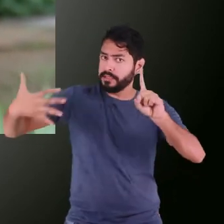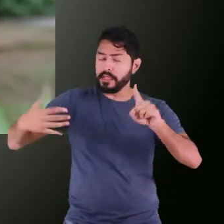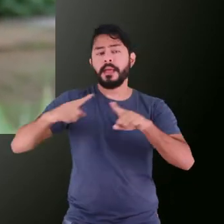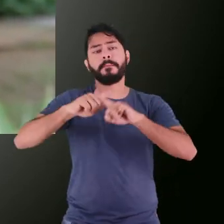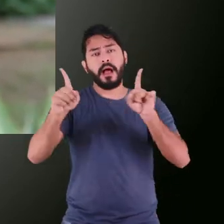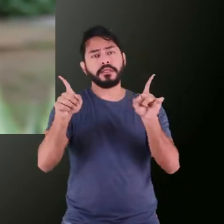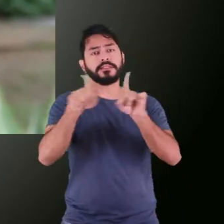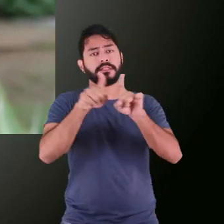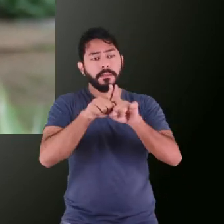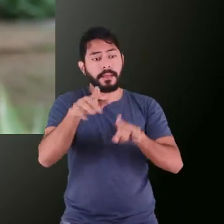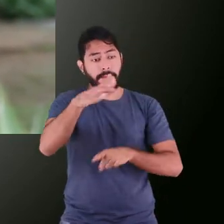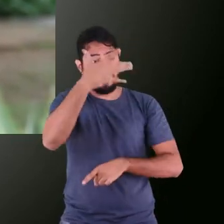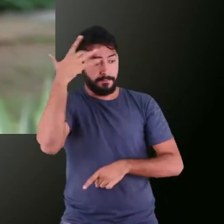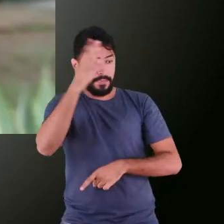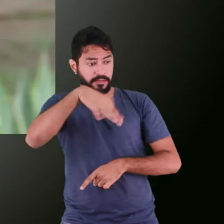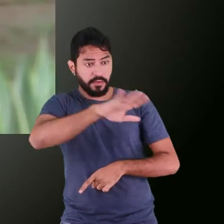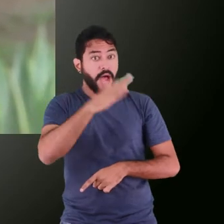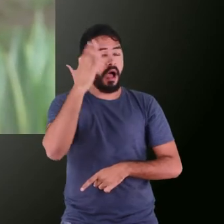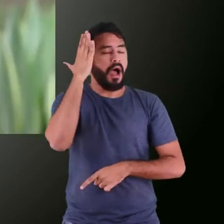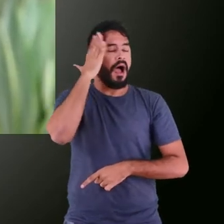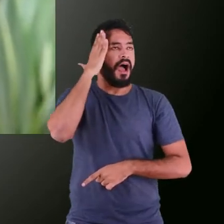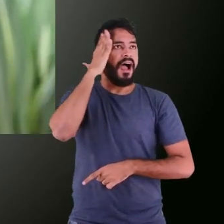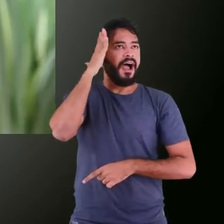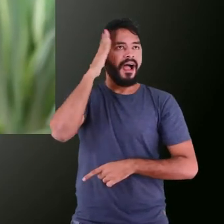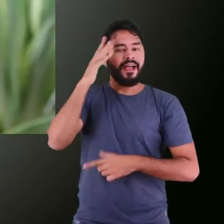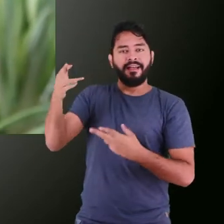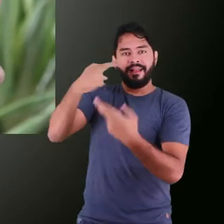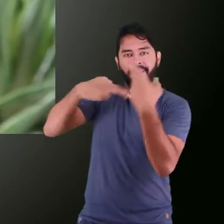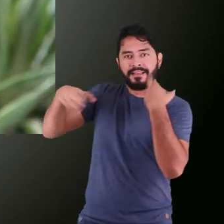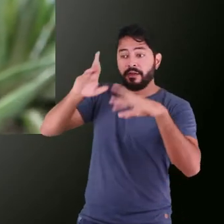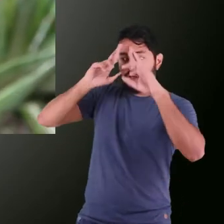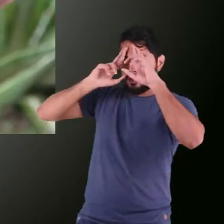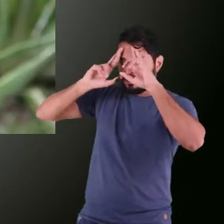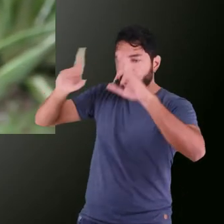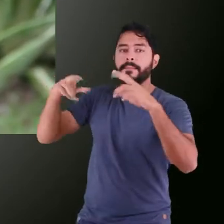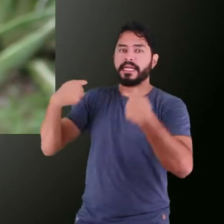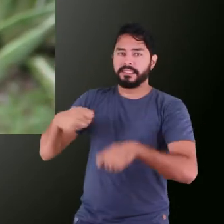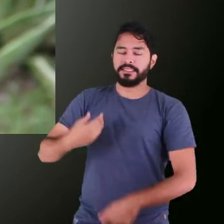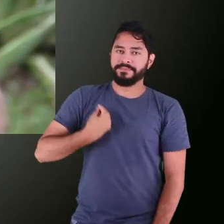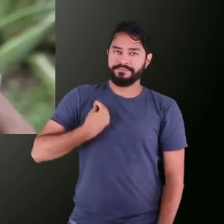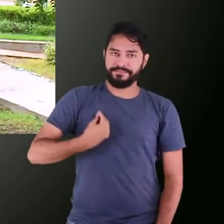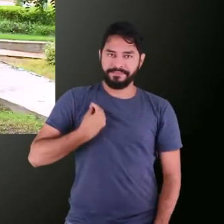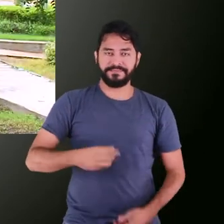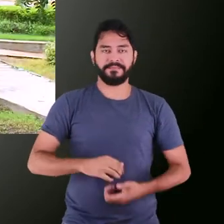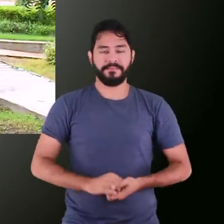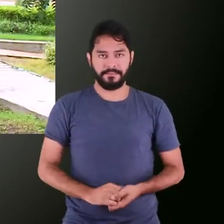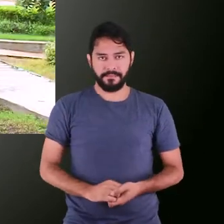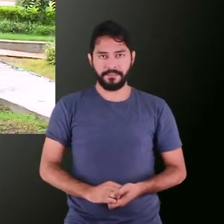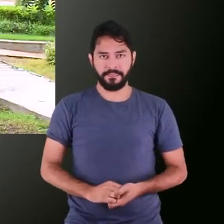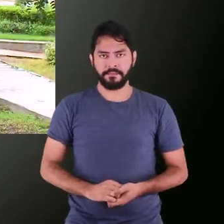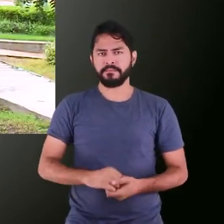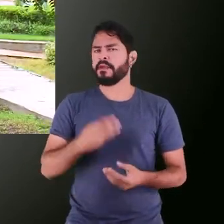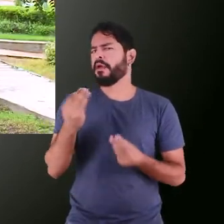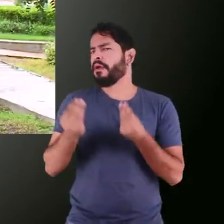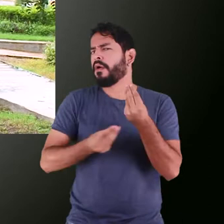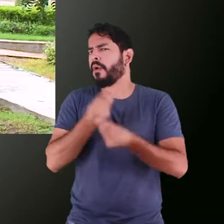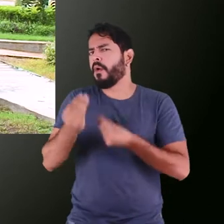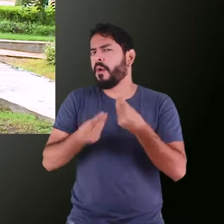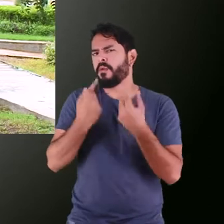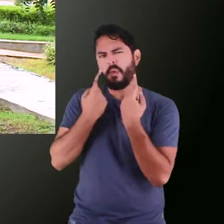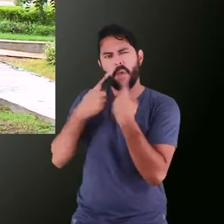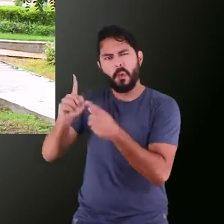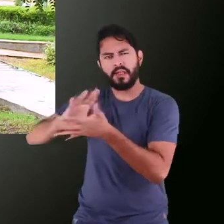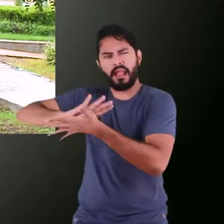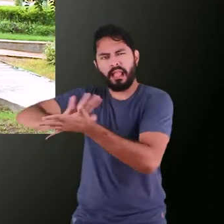das pessoas LGBT, mas das pessoas também que entendem que as diferenças elas precisam coexistir. O primeiro caminho para